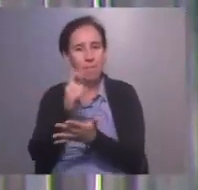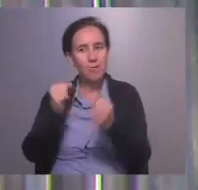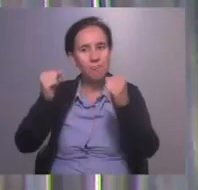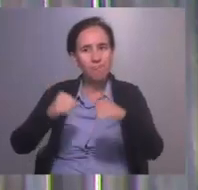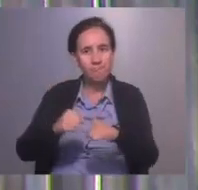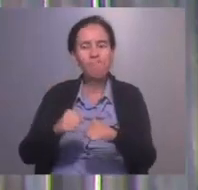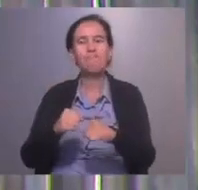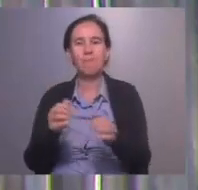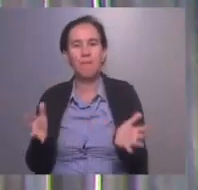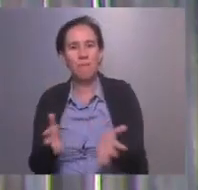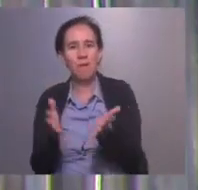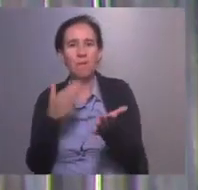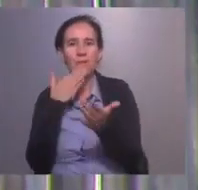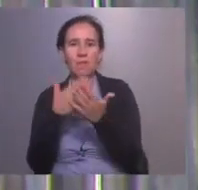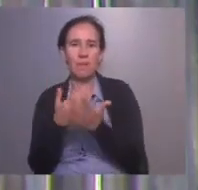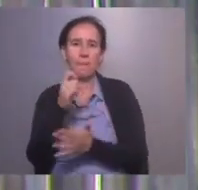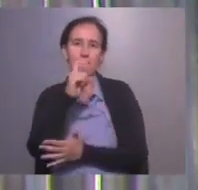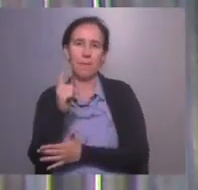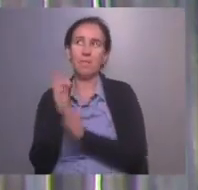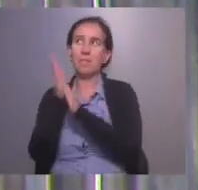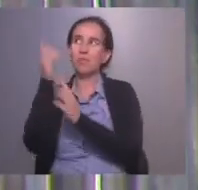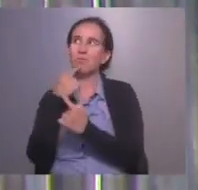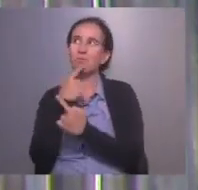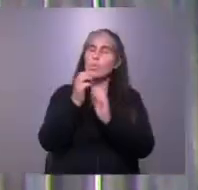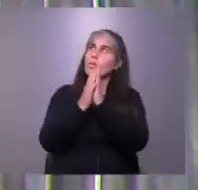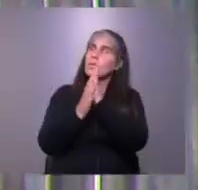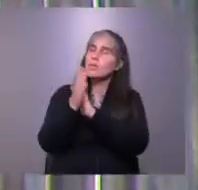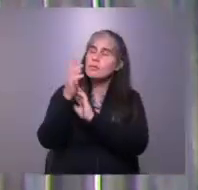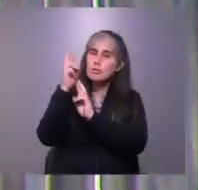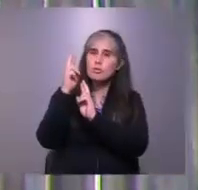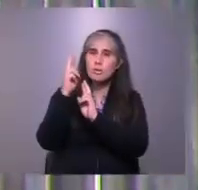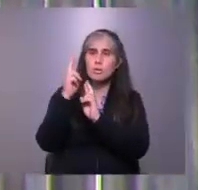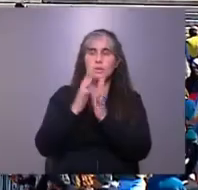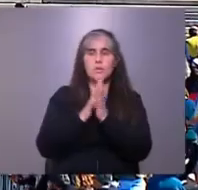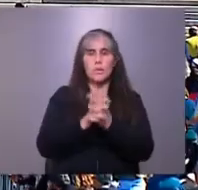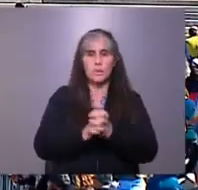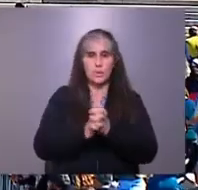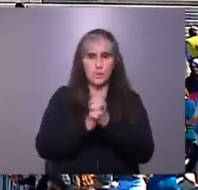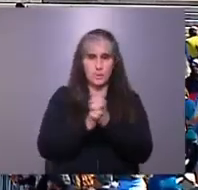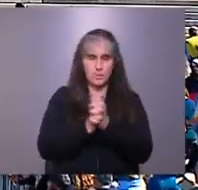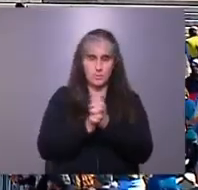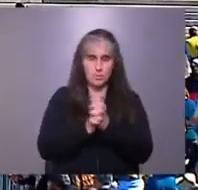concórdia, alcancem a paz que Deus anuncia. Oremos.